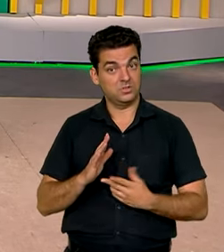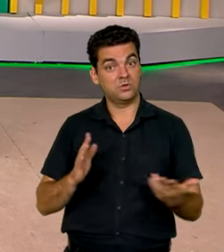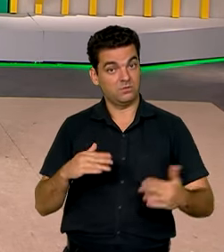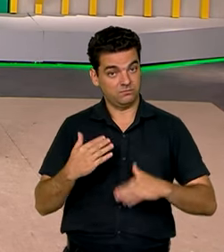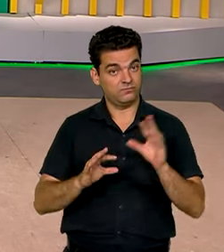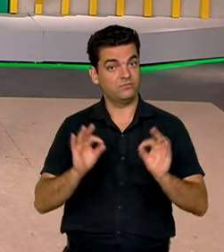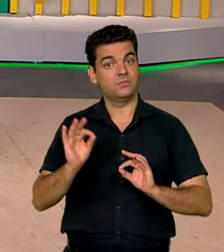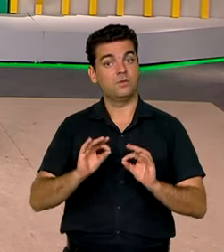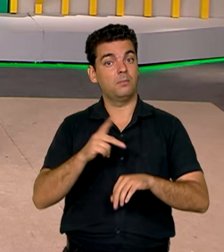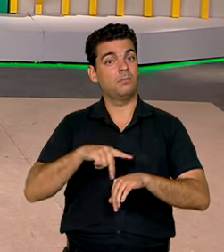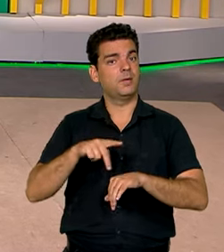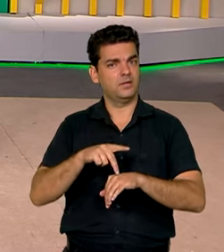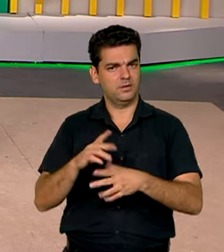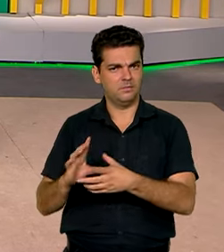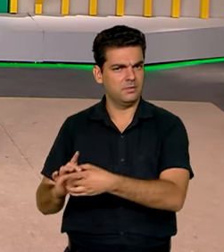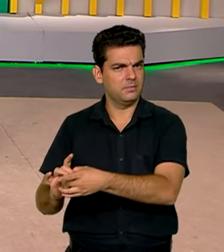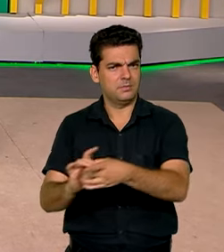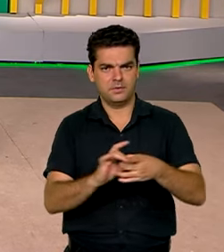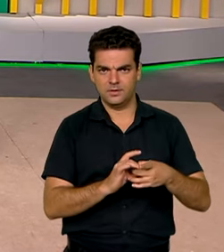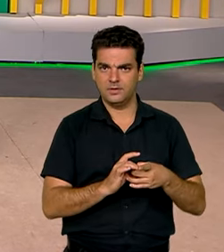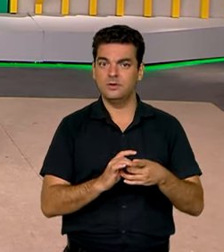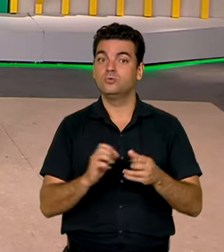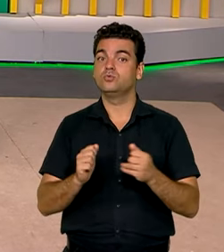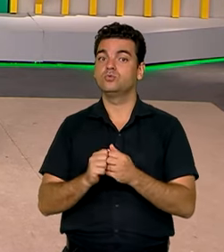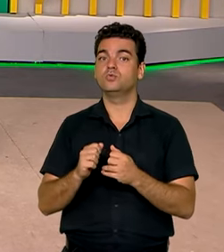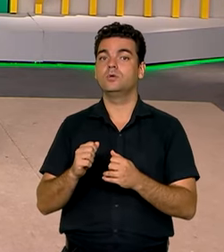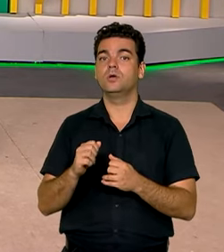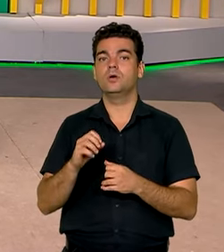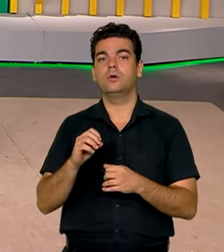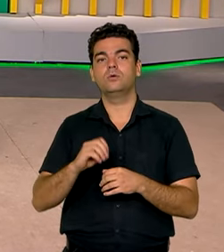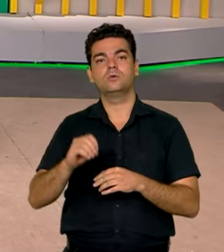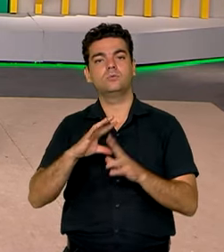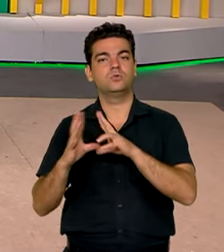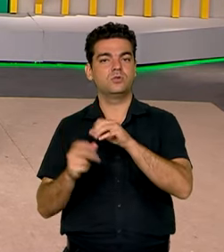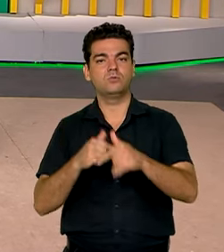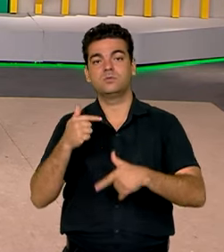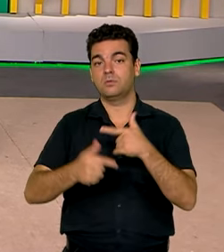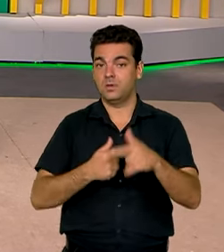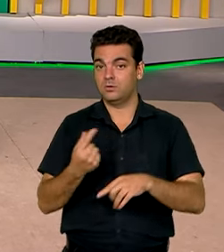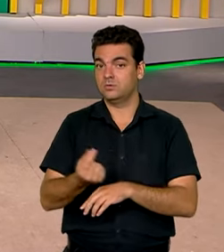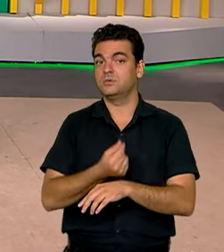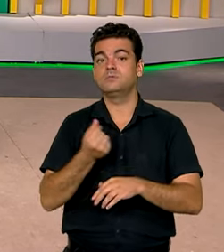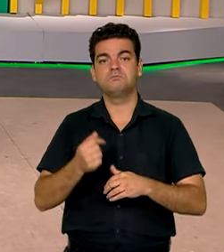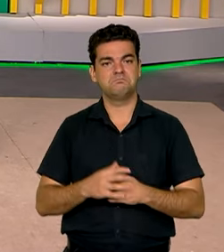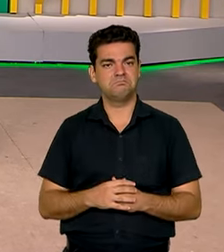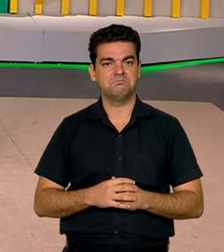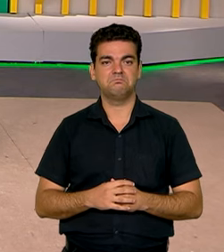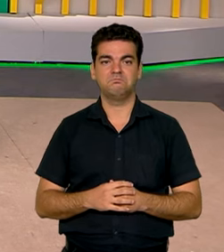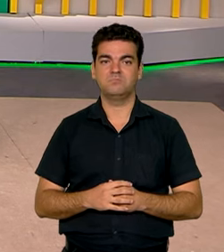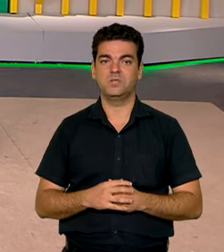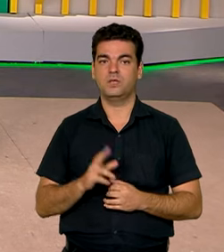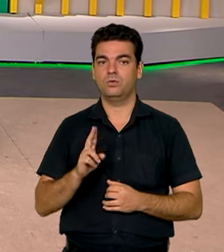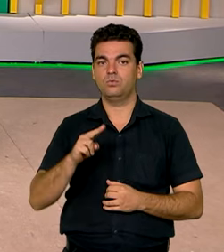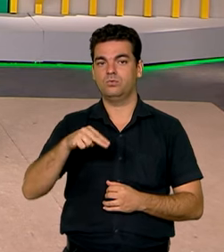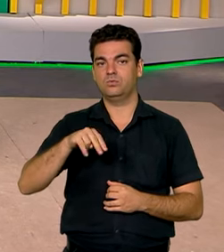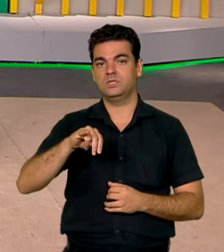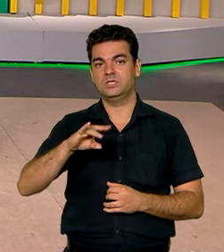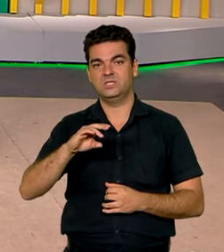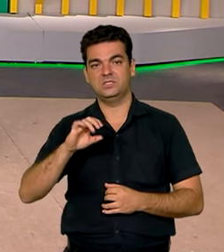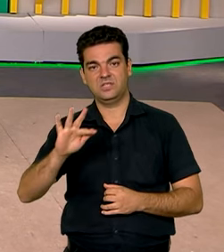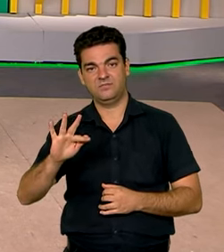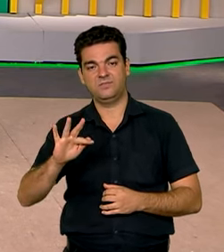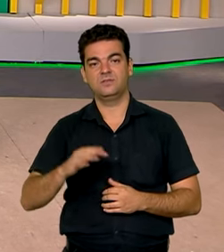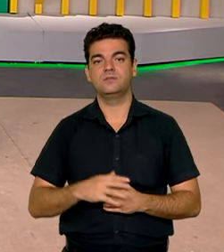sendo desenvolvido em todo o país numa parceria com a Organização Internacional do Trabalho e o Fundo das Nações Unidas